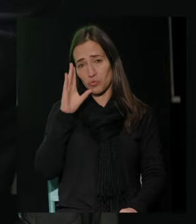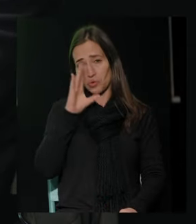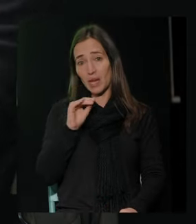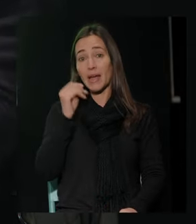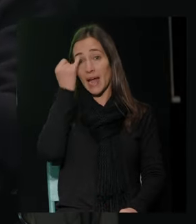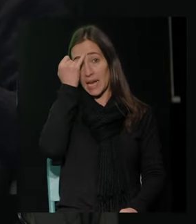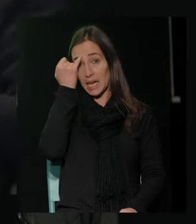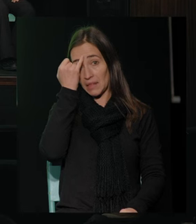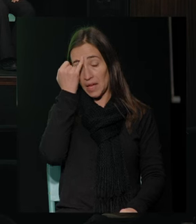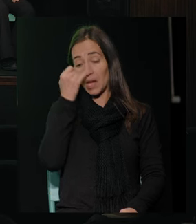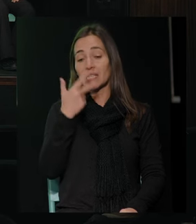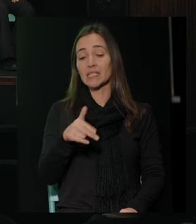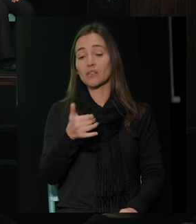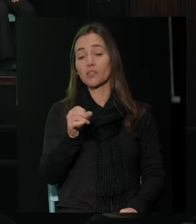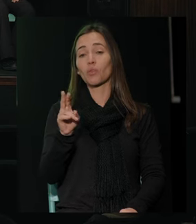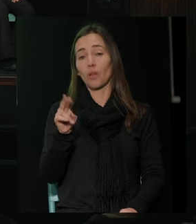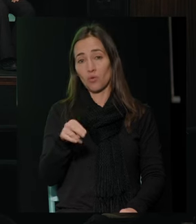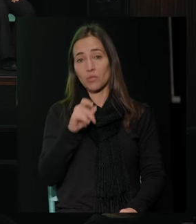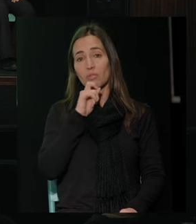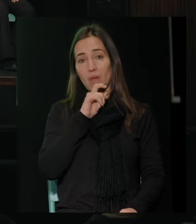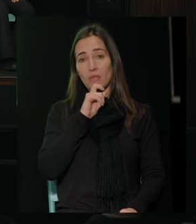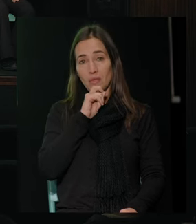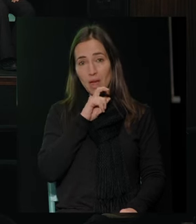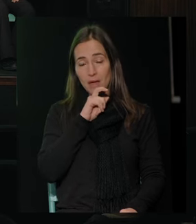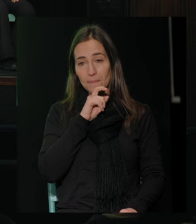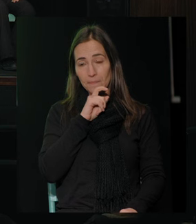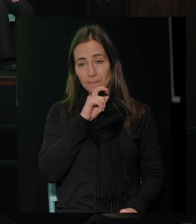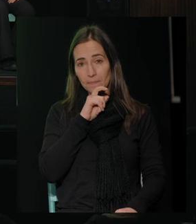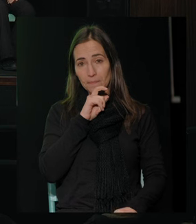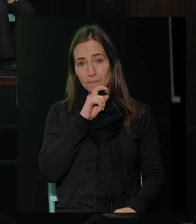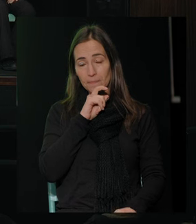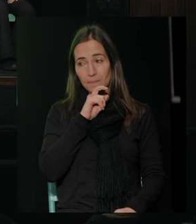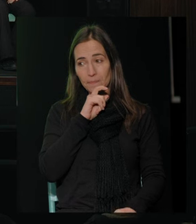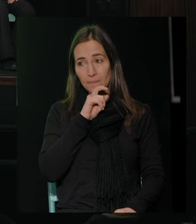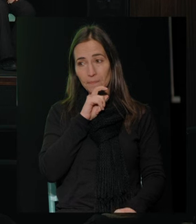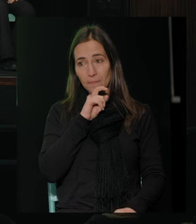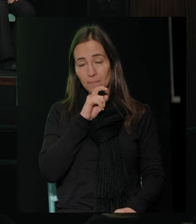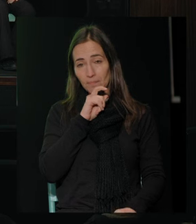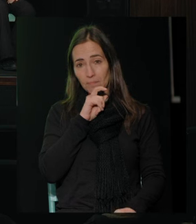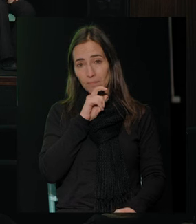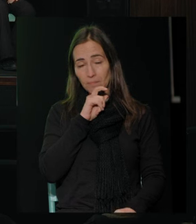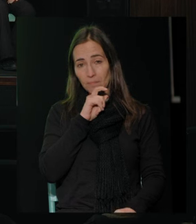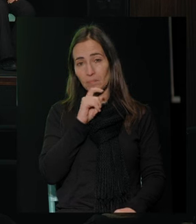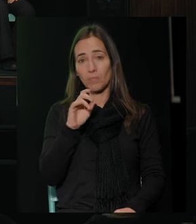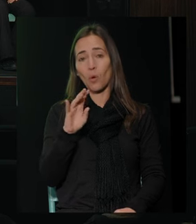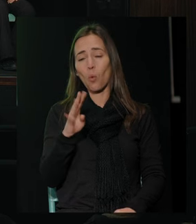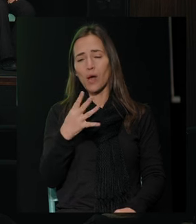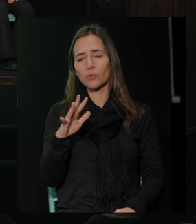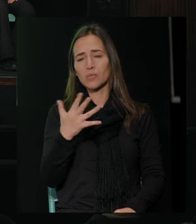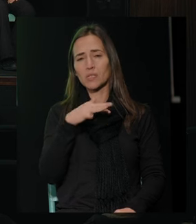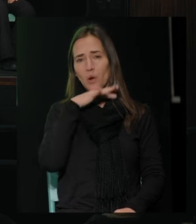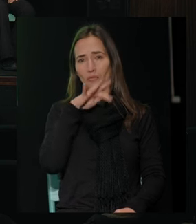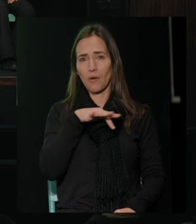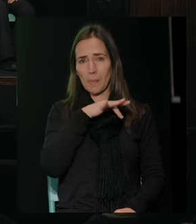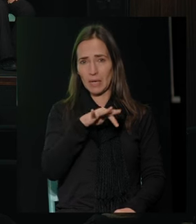Índia, com 150 euros, consegues pôr pelo menos 4 ou 5 famílias com luz